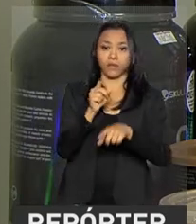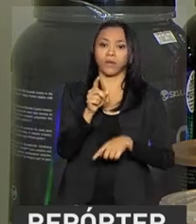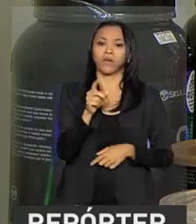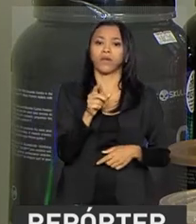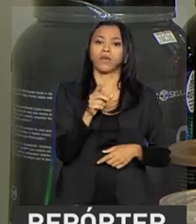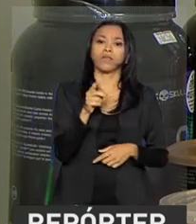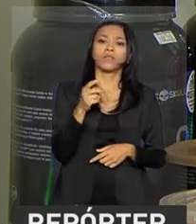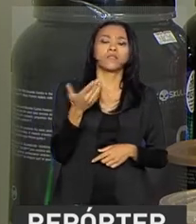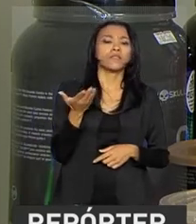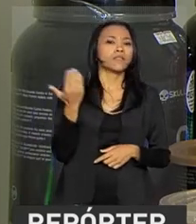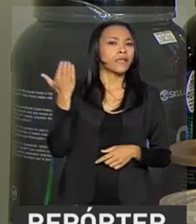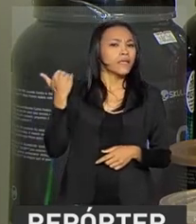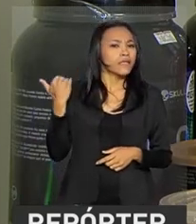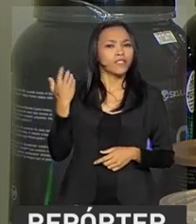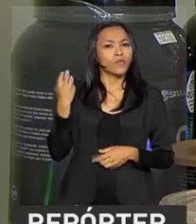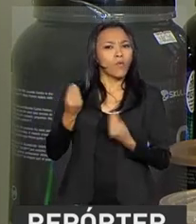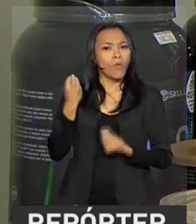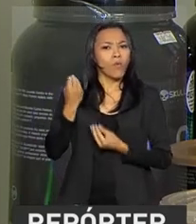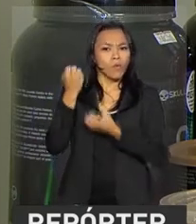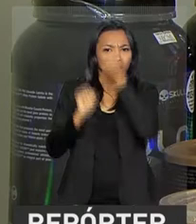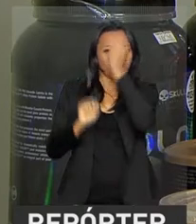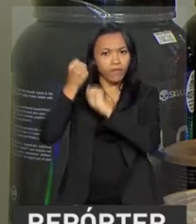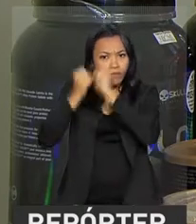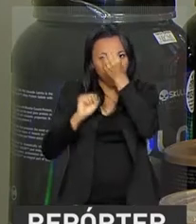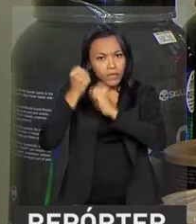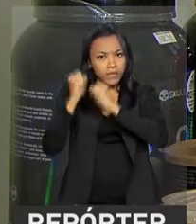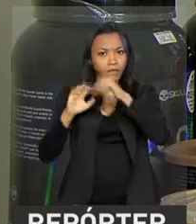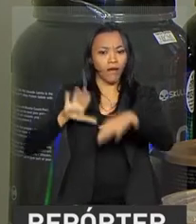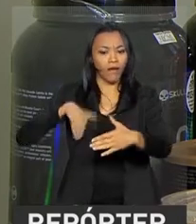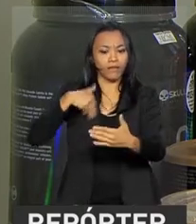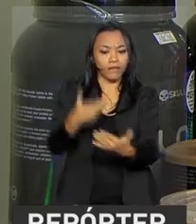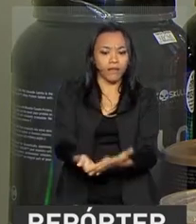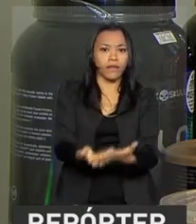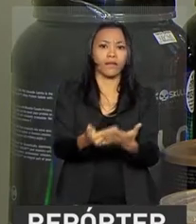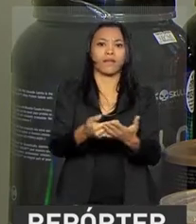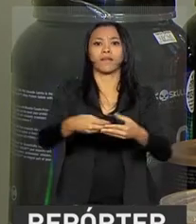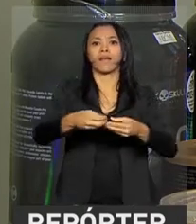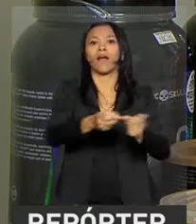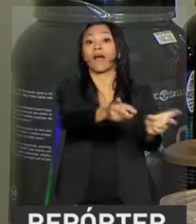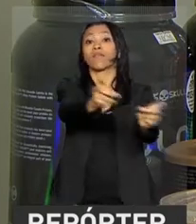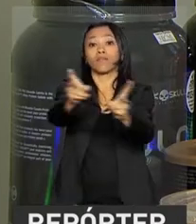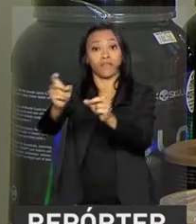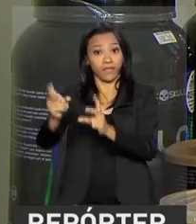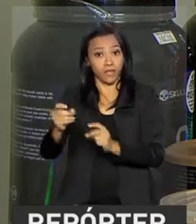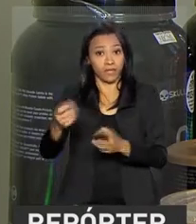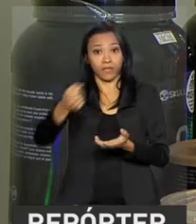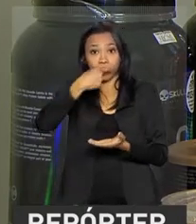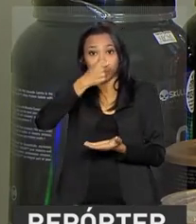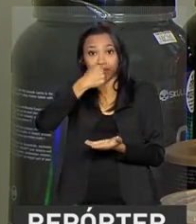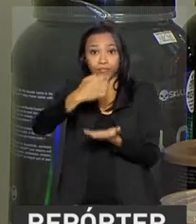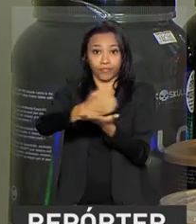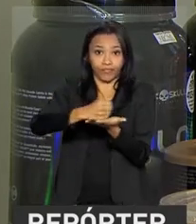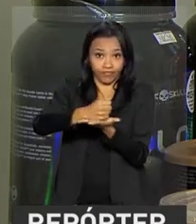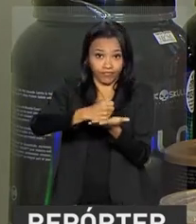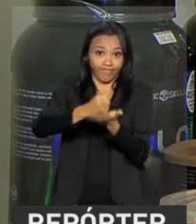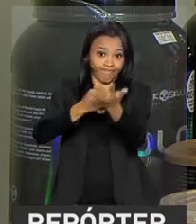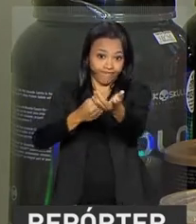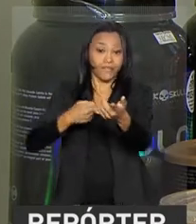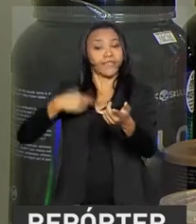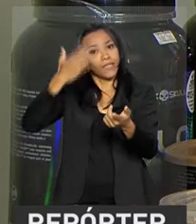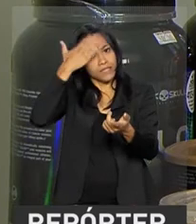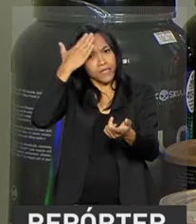que foi o 10 o processo da fabricação até a exposição do produto então todos têm que passar por essa